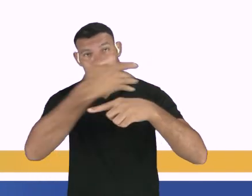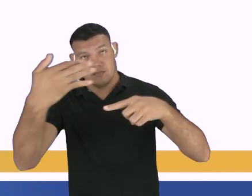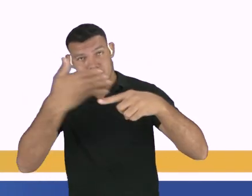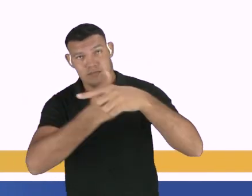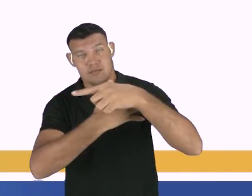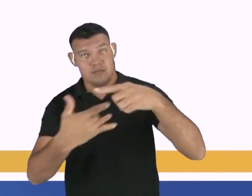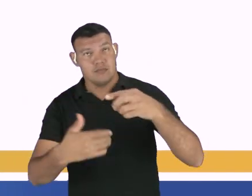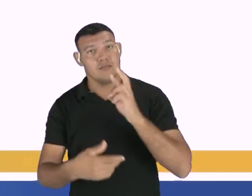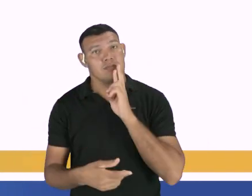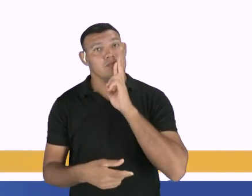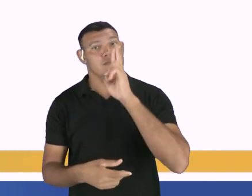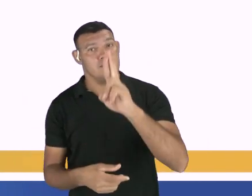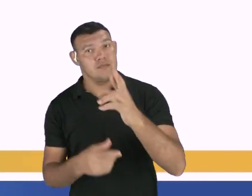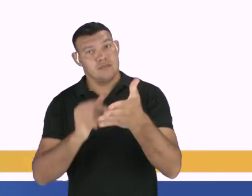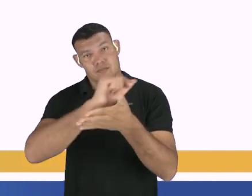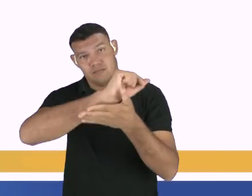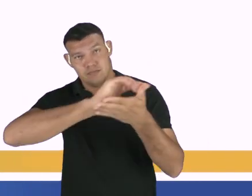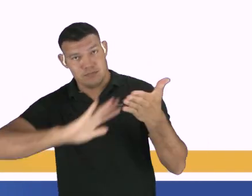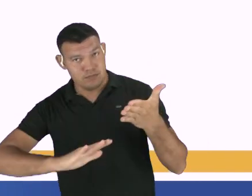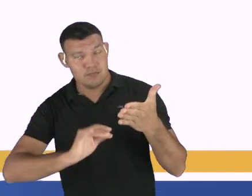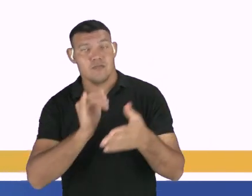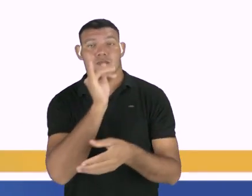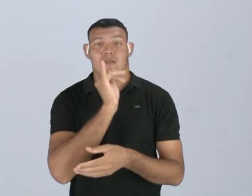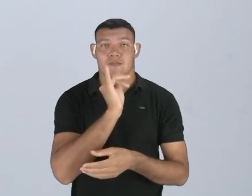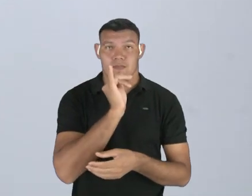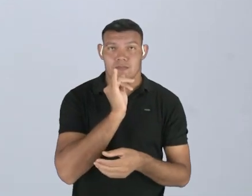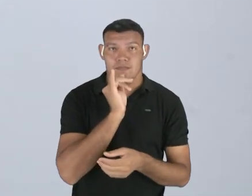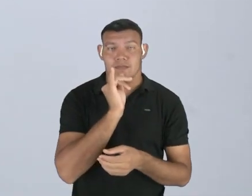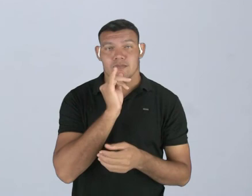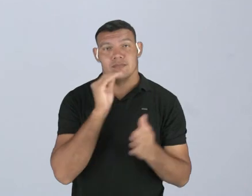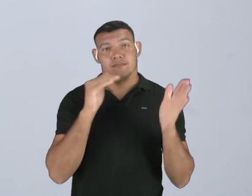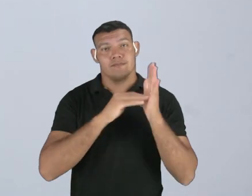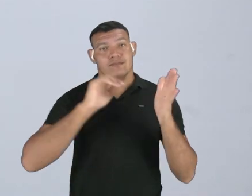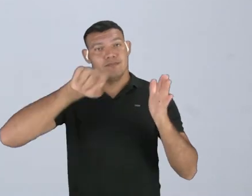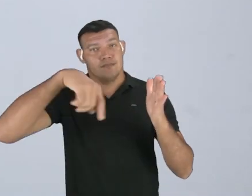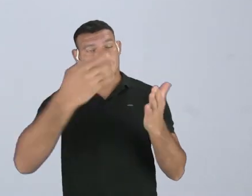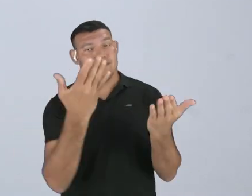através de resolução de alguns exercícios, de alguns exemplos. Até a próxima